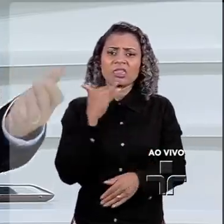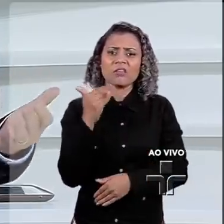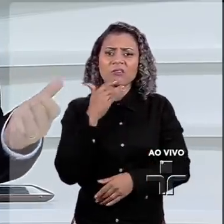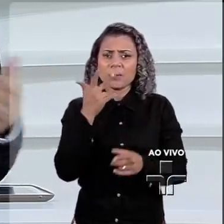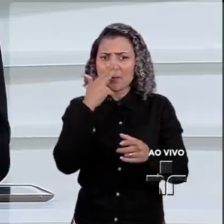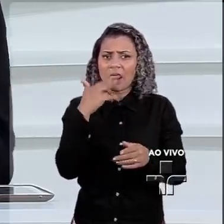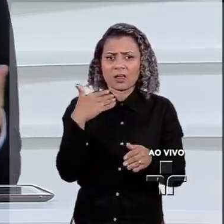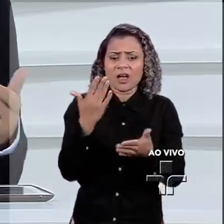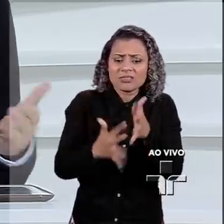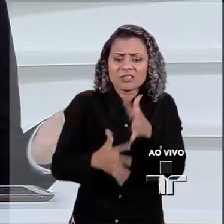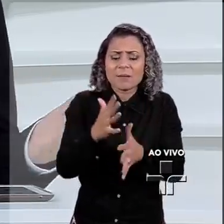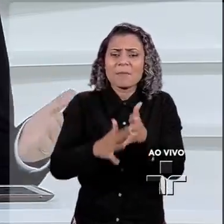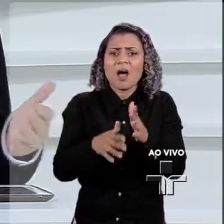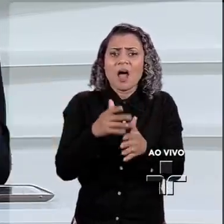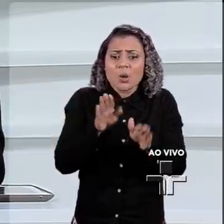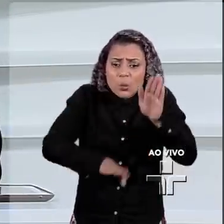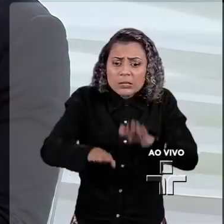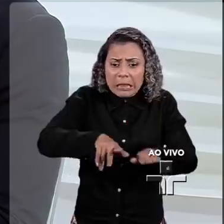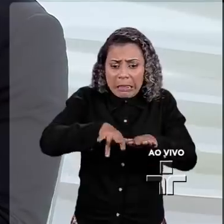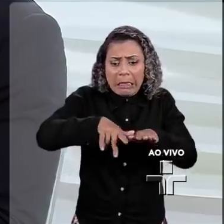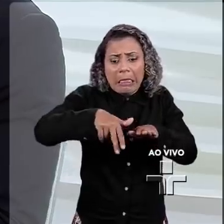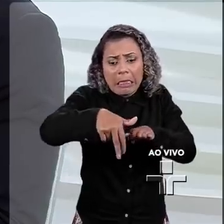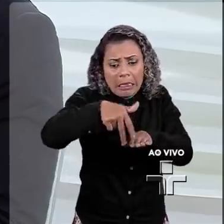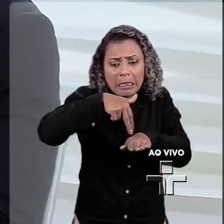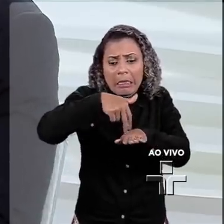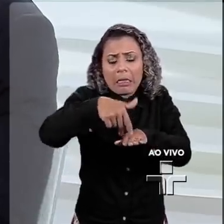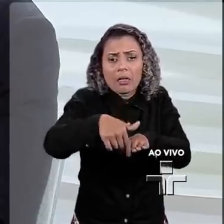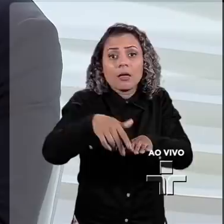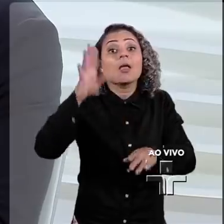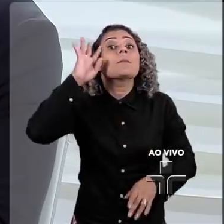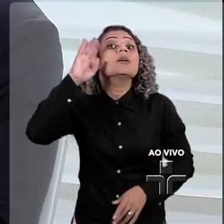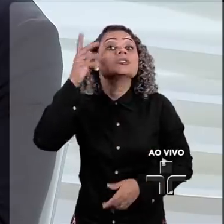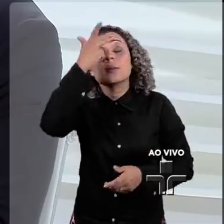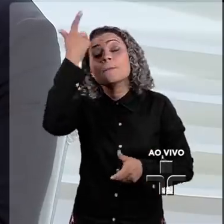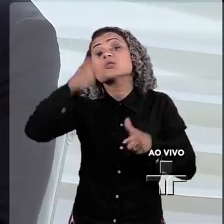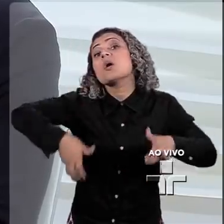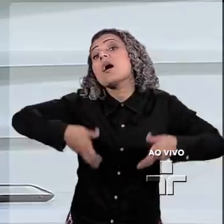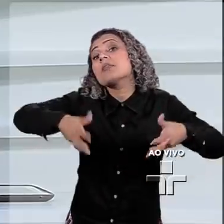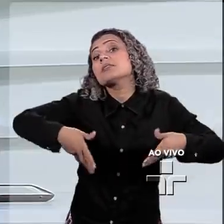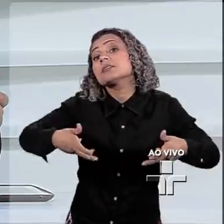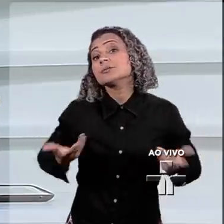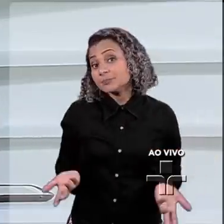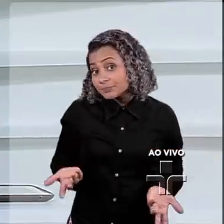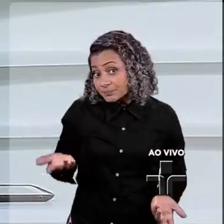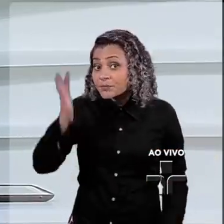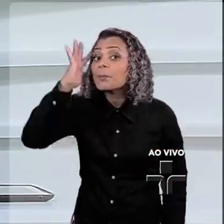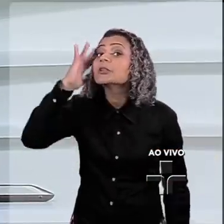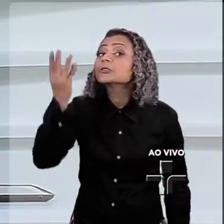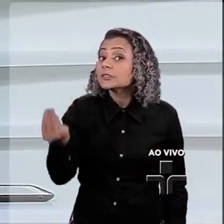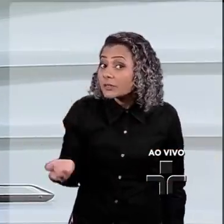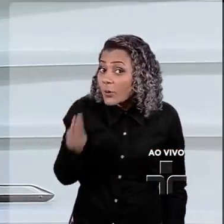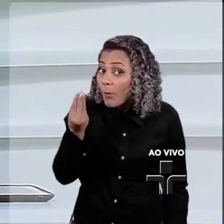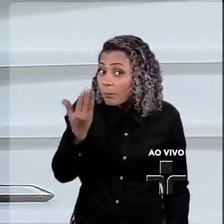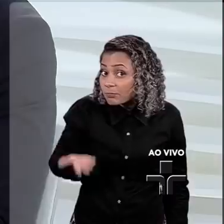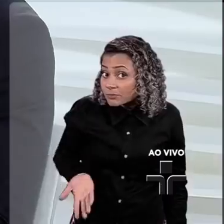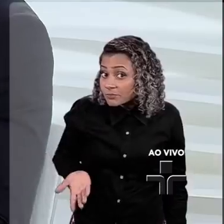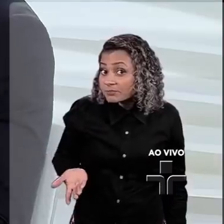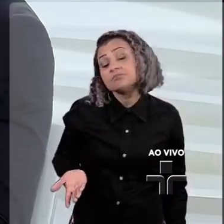negócio ali, ou escorregar, sei lá. Imagina quem usa cadeira de rodas. Não não anda. Nessas escadas, para andar nessas